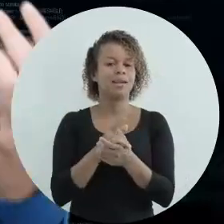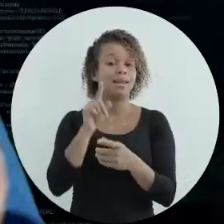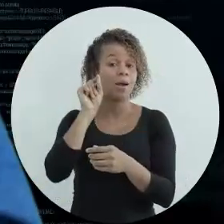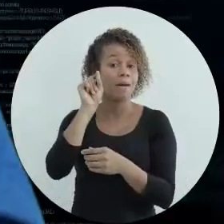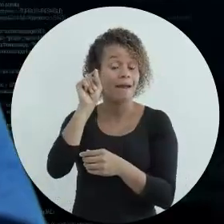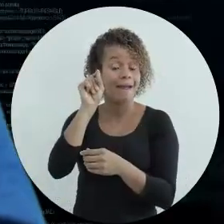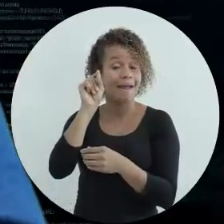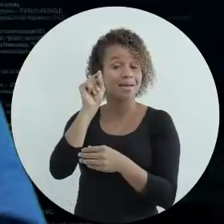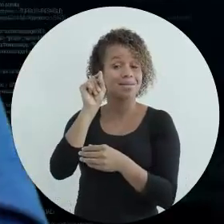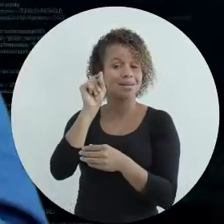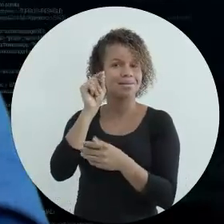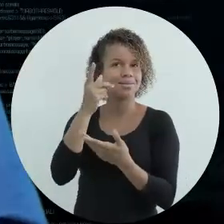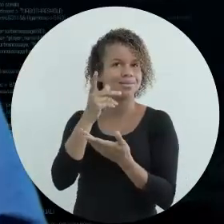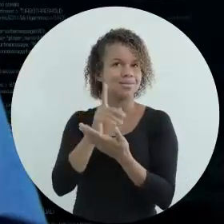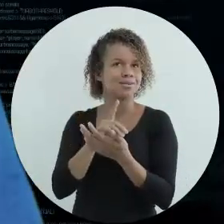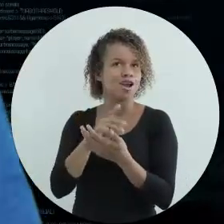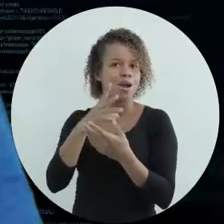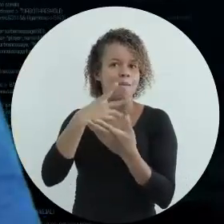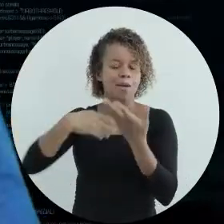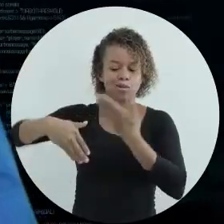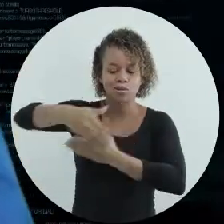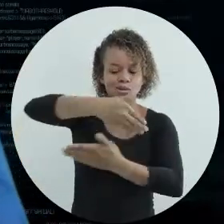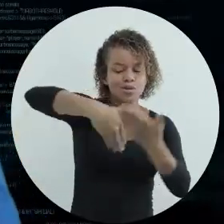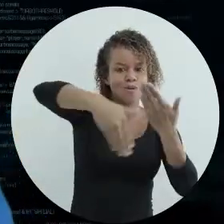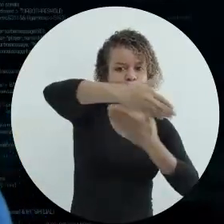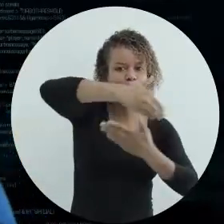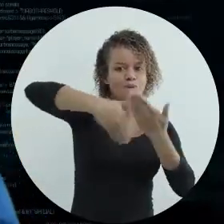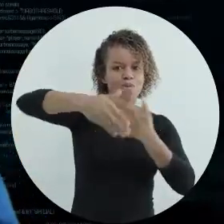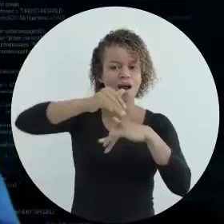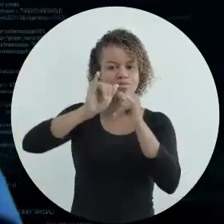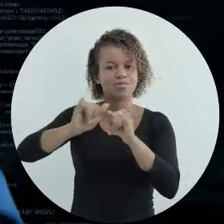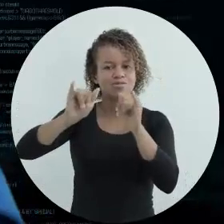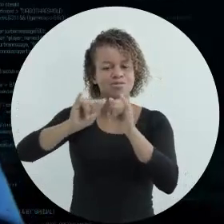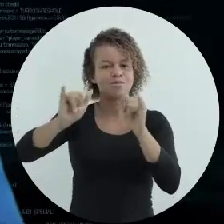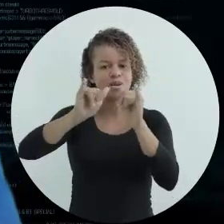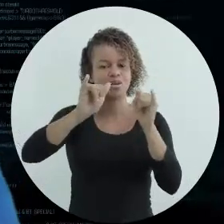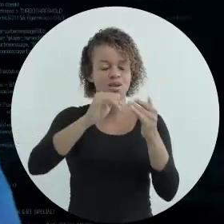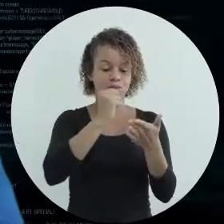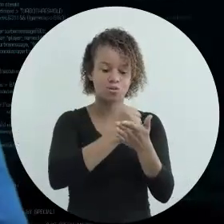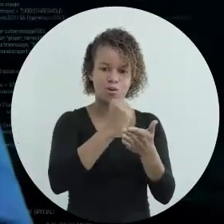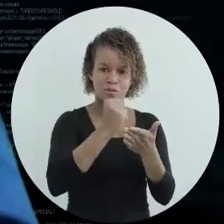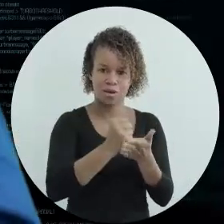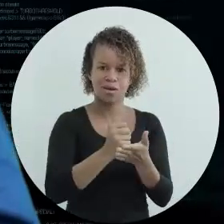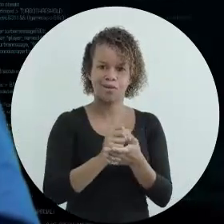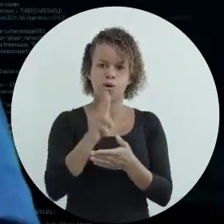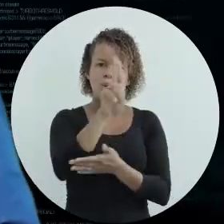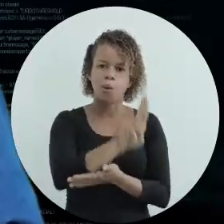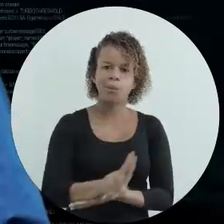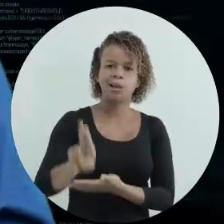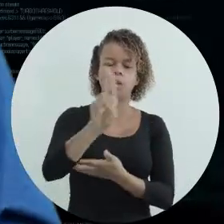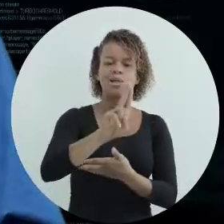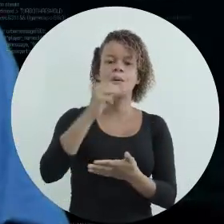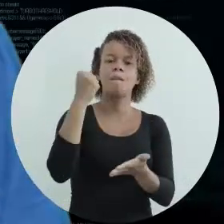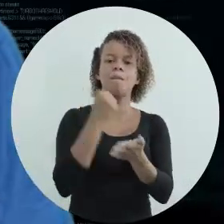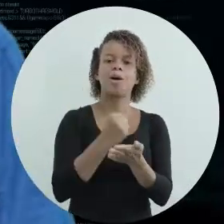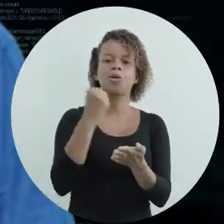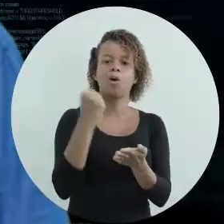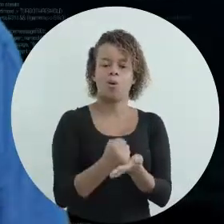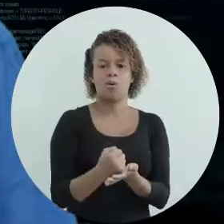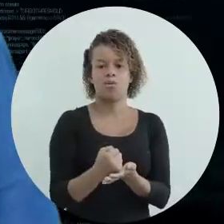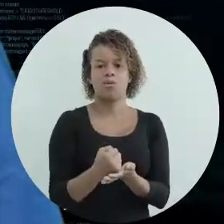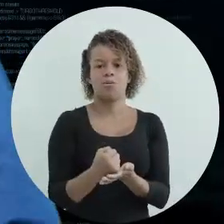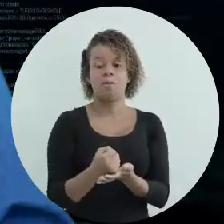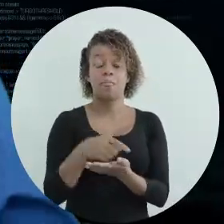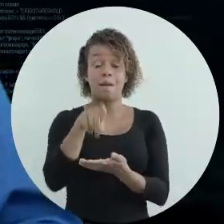Esse meio de circular, essa forma de circular os documentos, utiliza um protocolo. E então, para você também